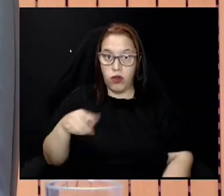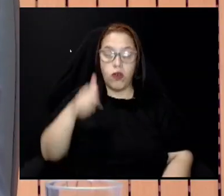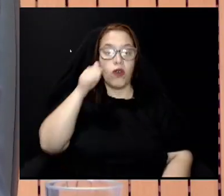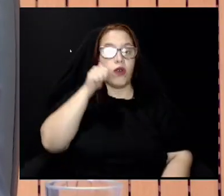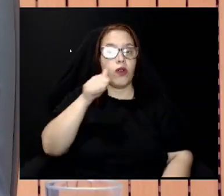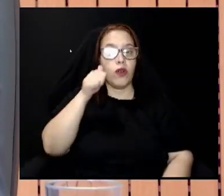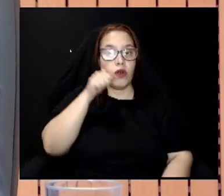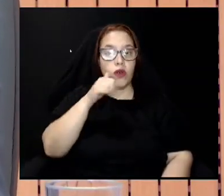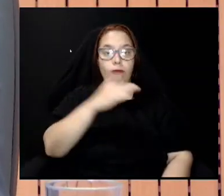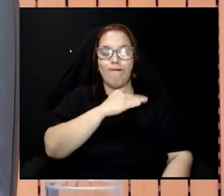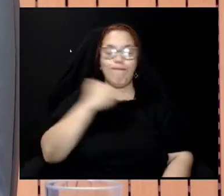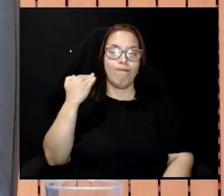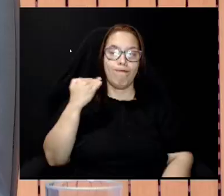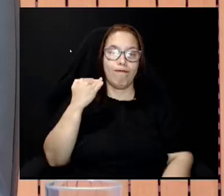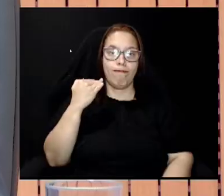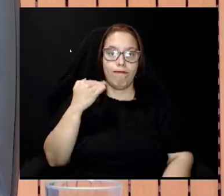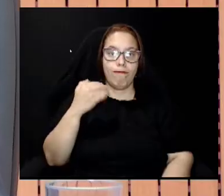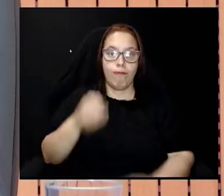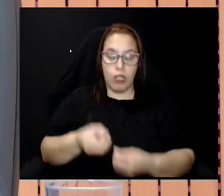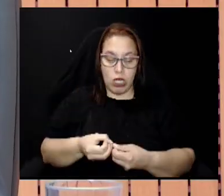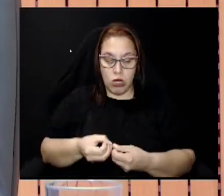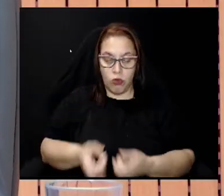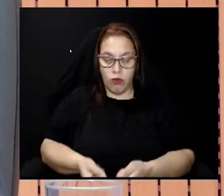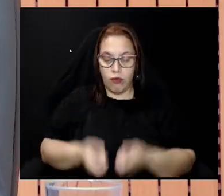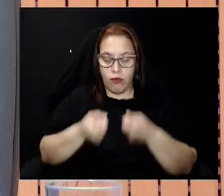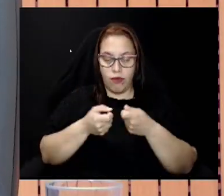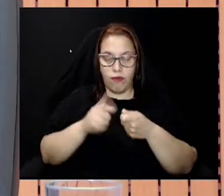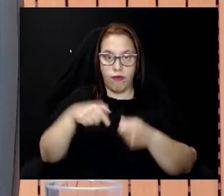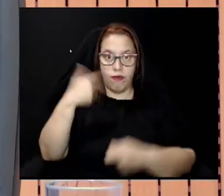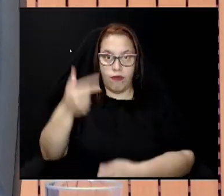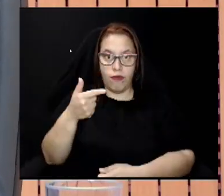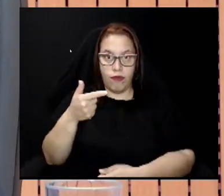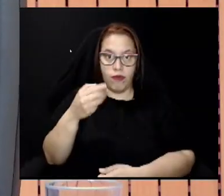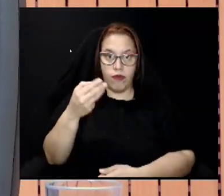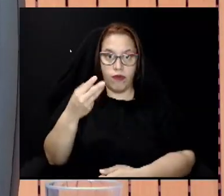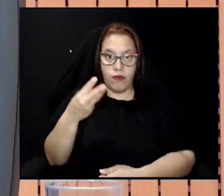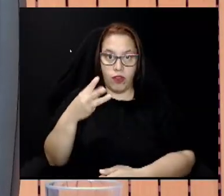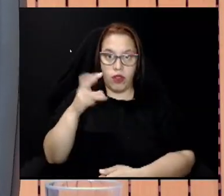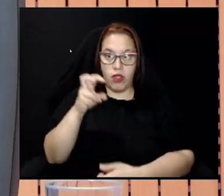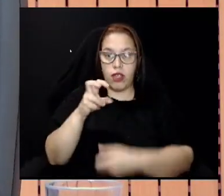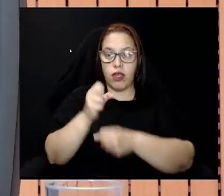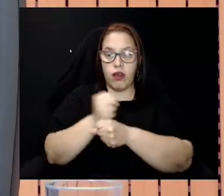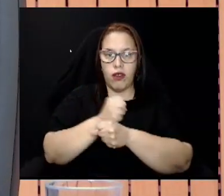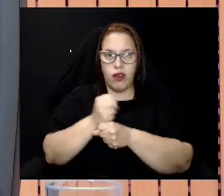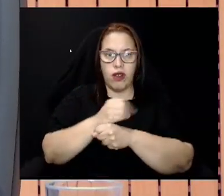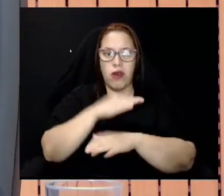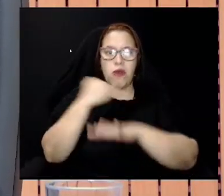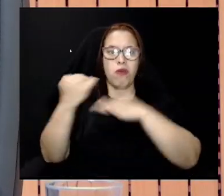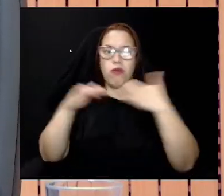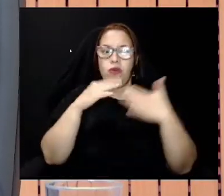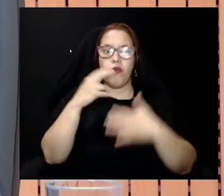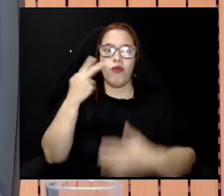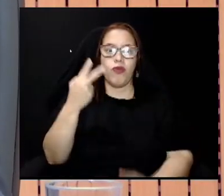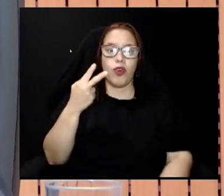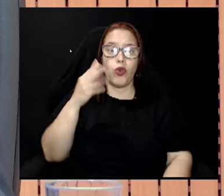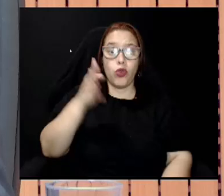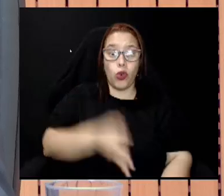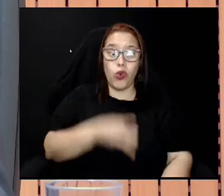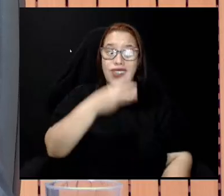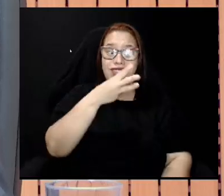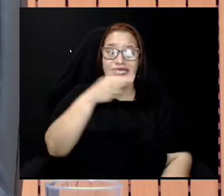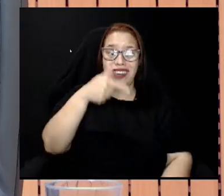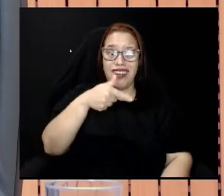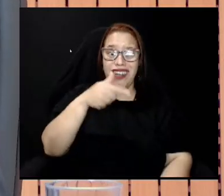mortas por câncer de ovário nos próximos entre 3 a 5 anos. A mortalidade é de 2/3, 70 e poucos